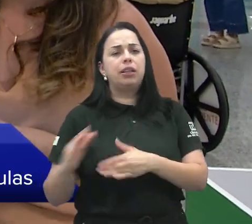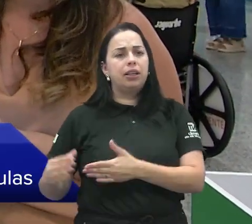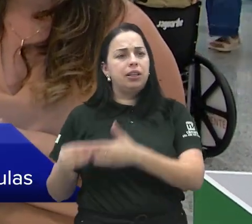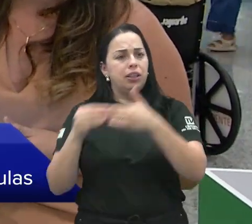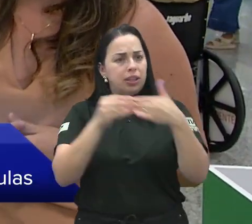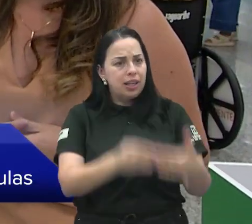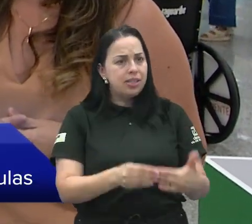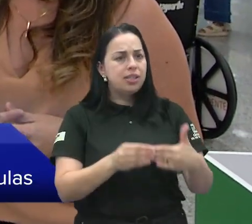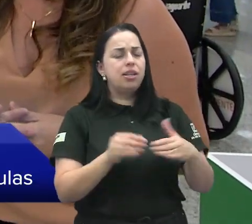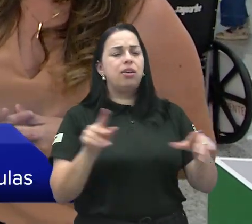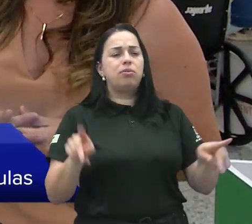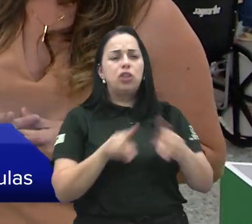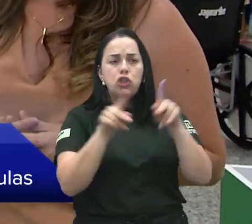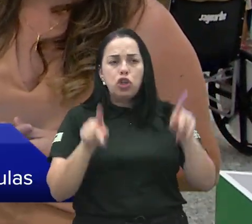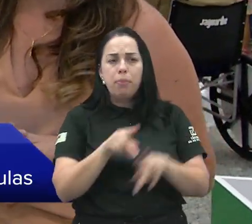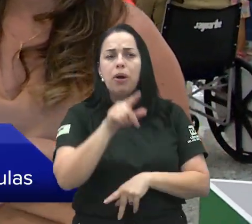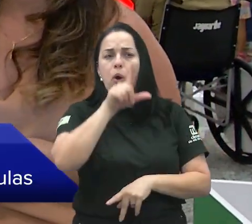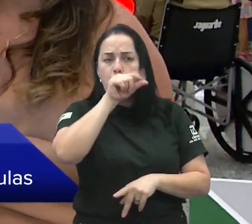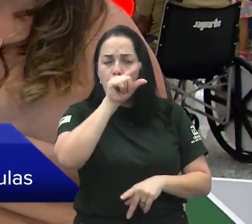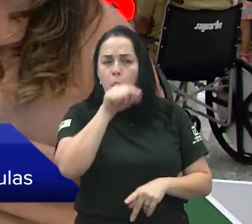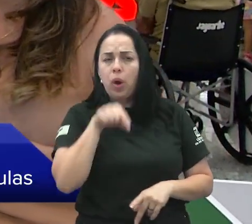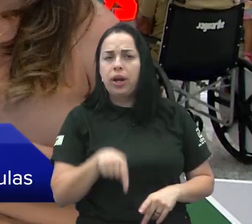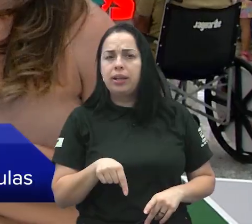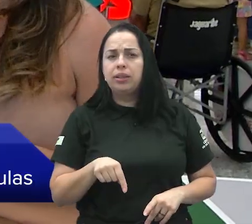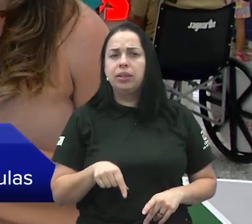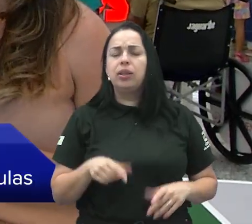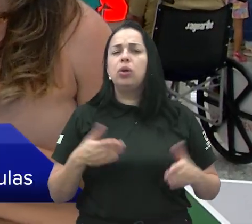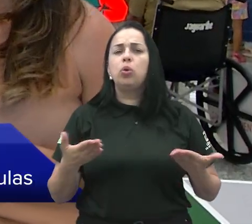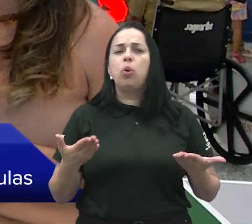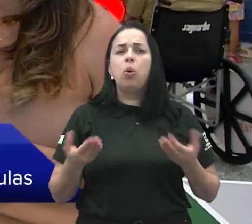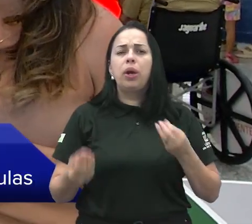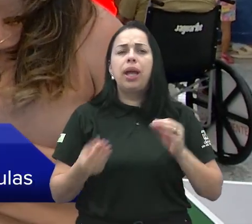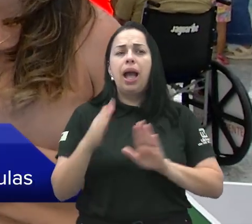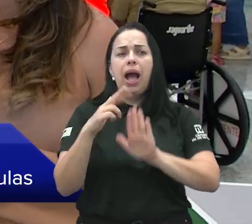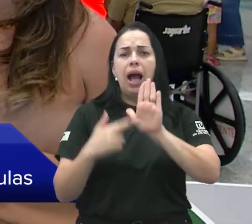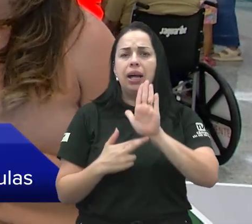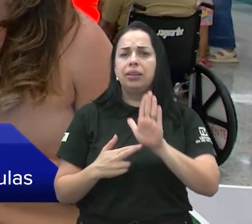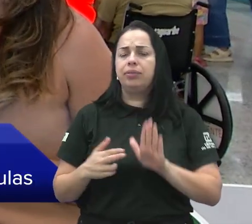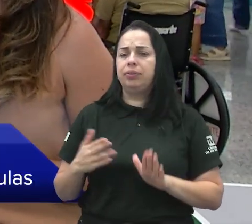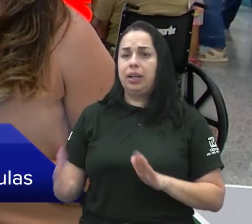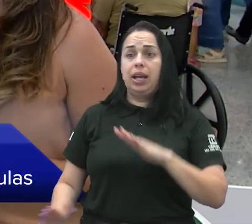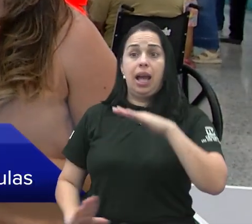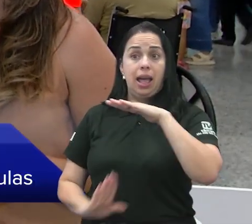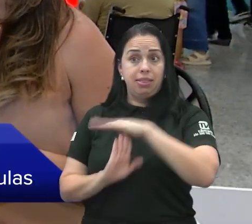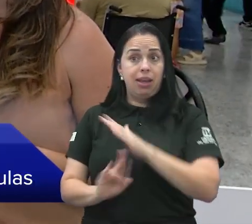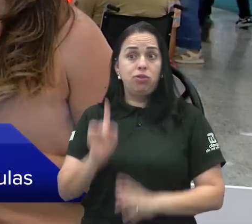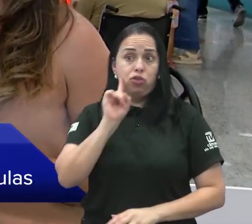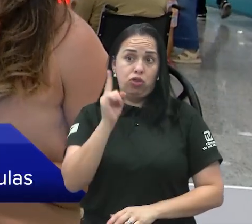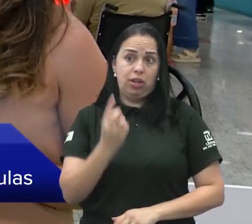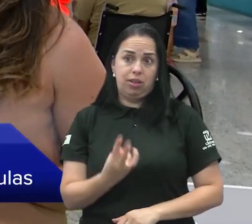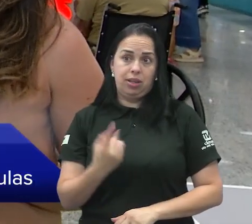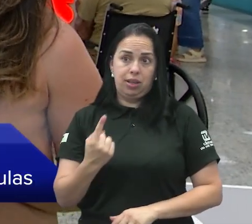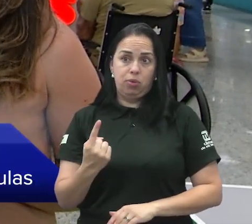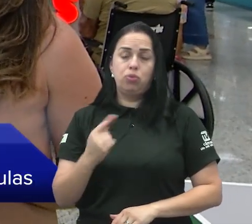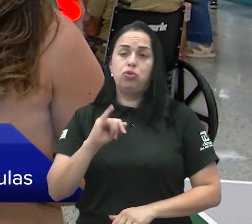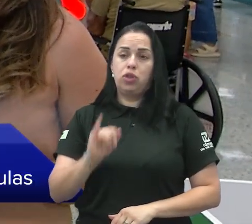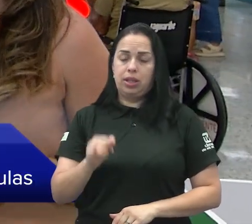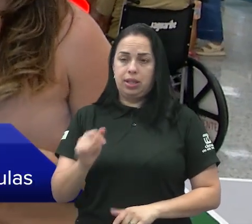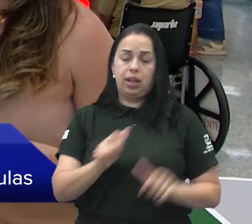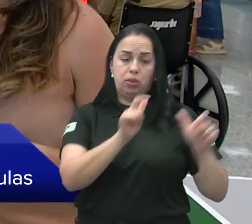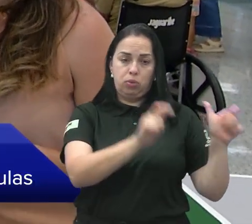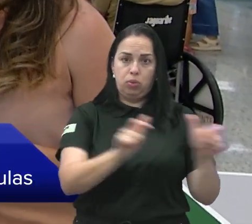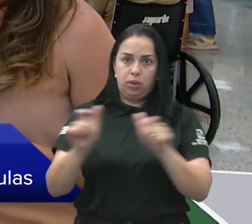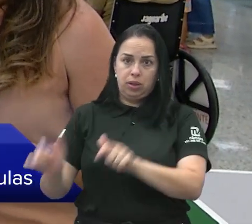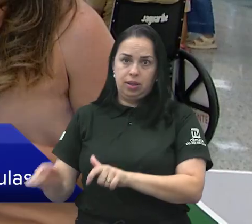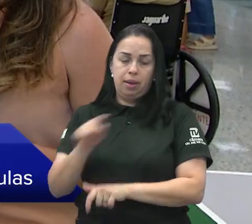interessado. É vir aqui no Shopping Jardim Oriente fazer a doação. Qual que é o cronograma? Até o dia 31 de janeiro nós